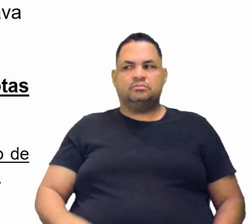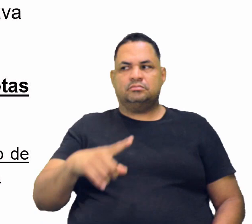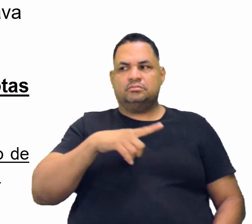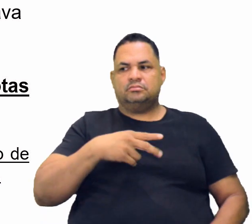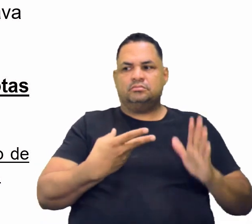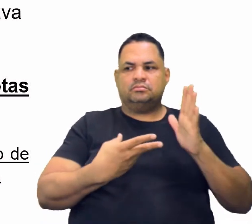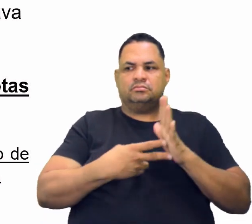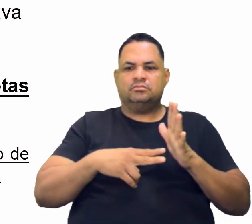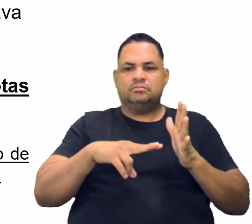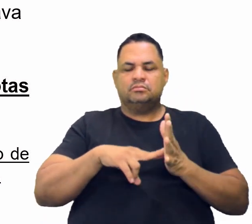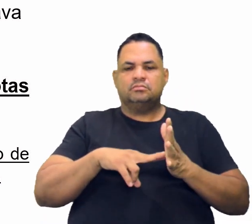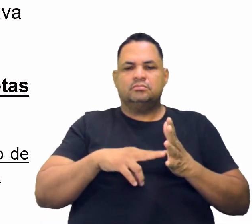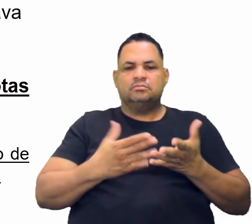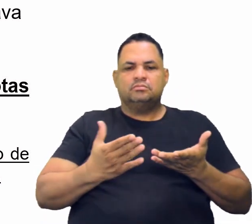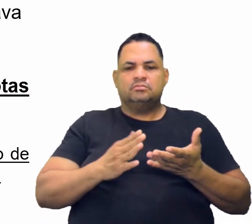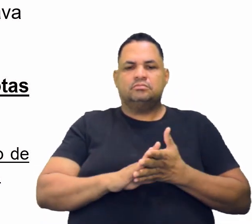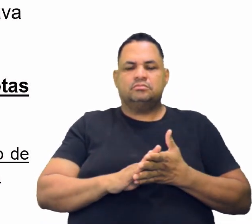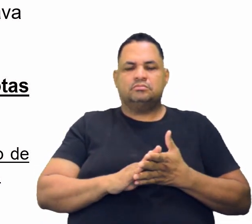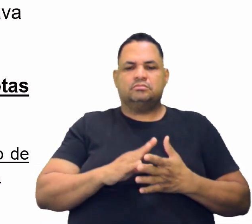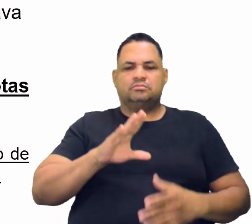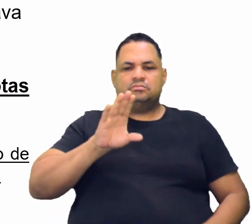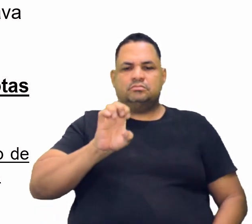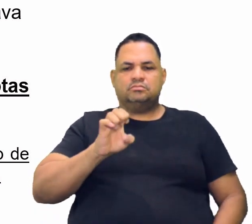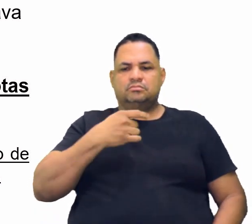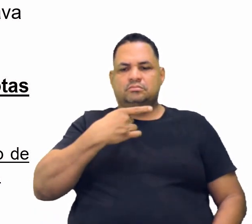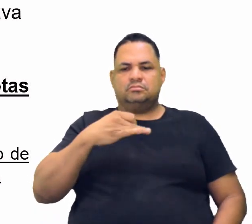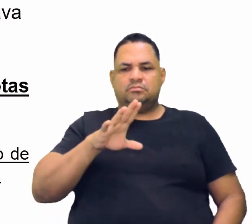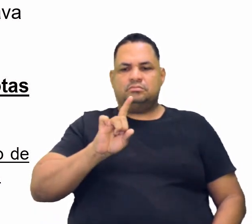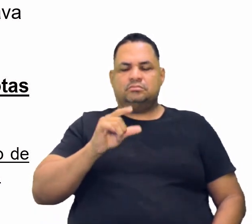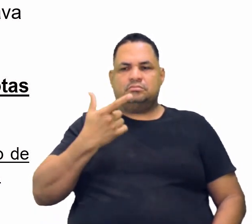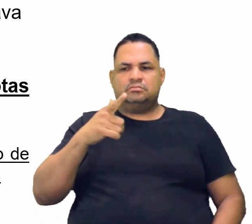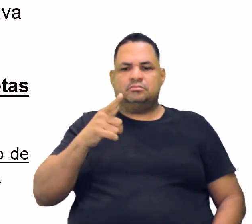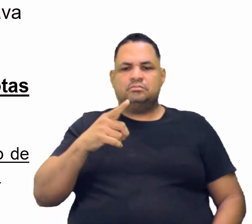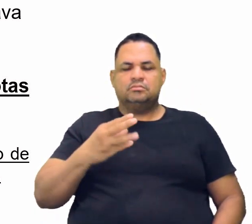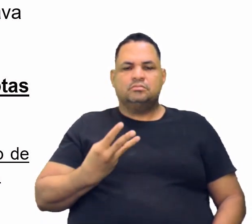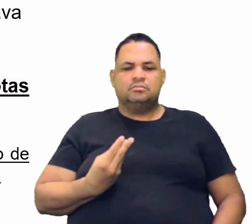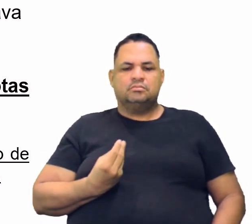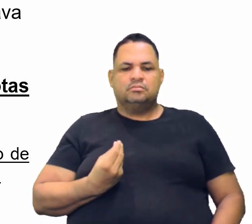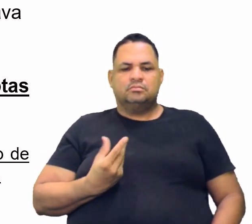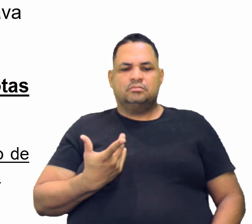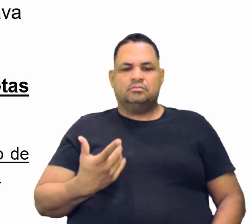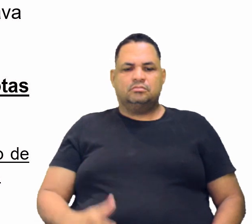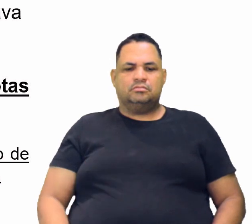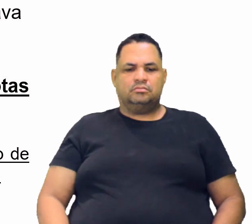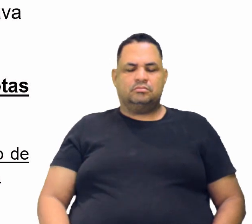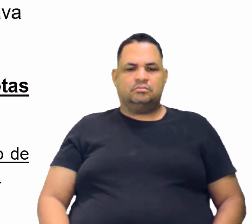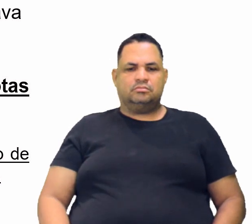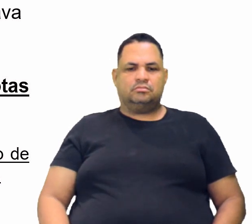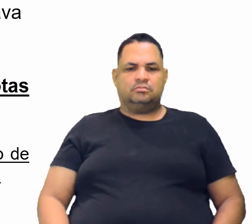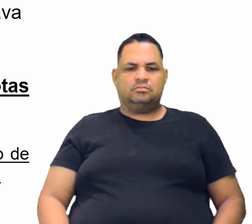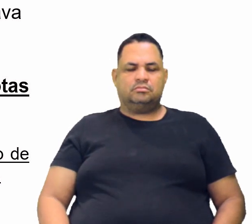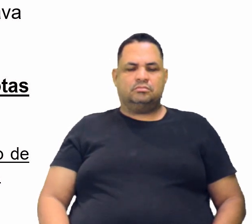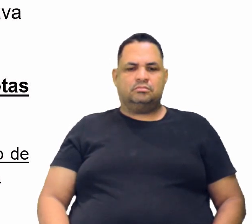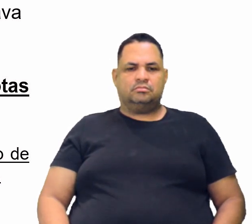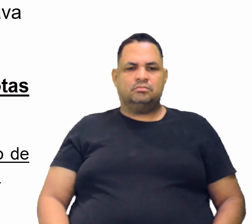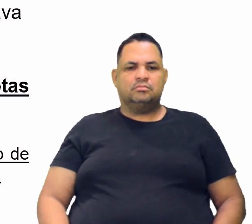Se está no sentido de existir, ele não tem plural, amadinho. Tá